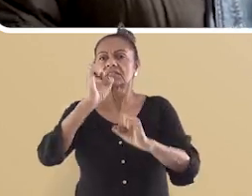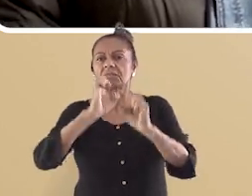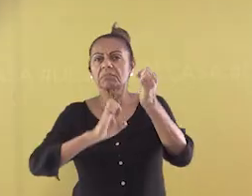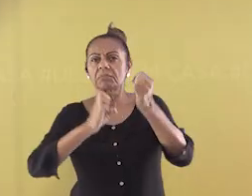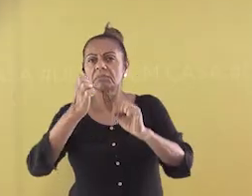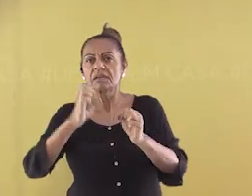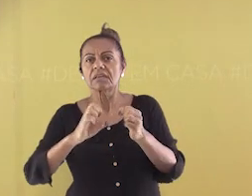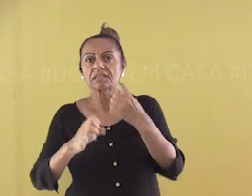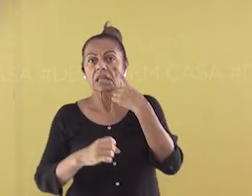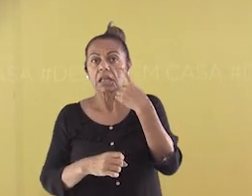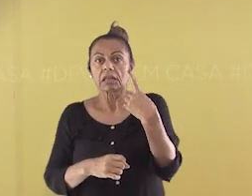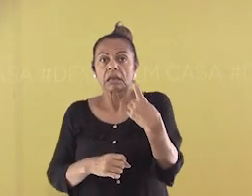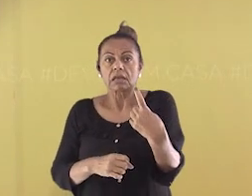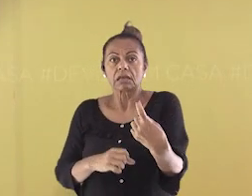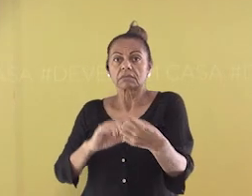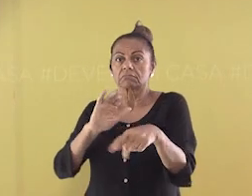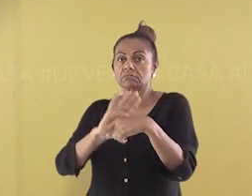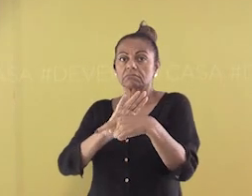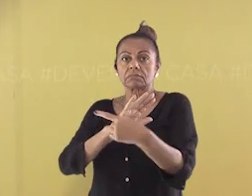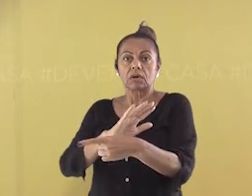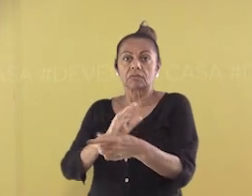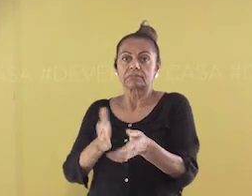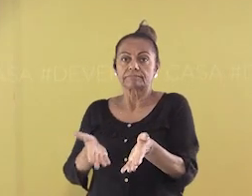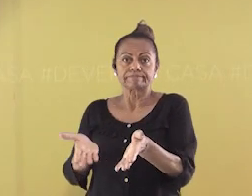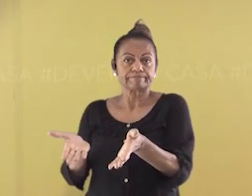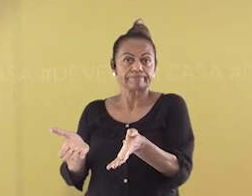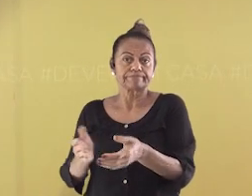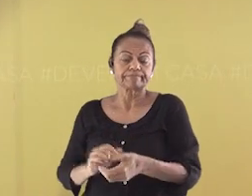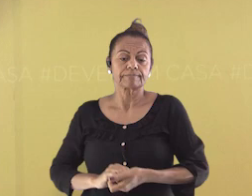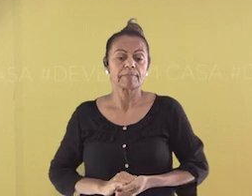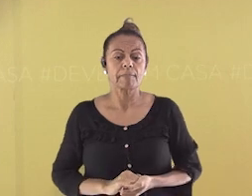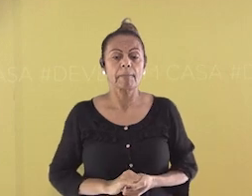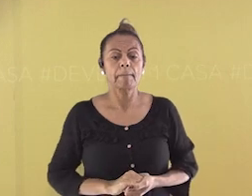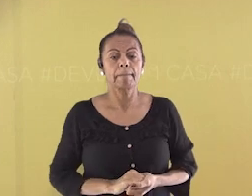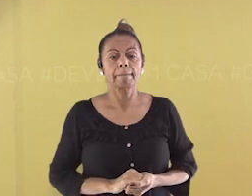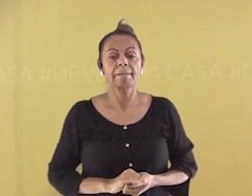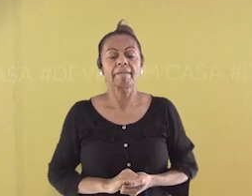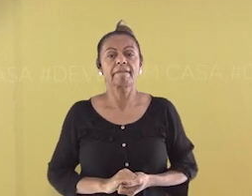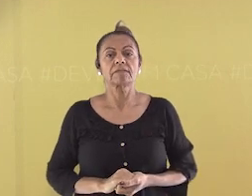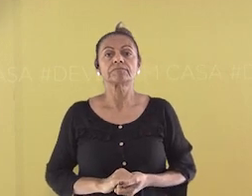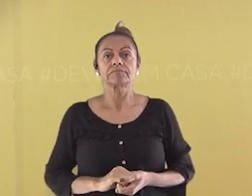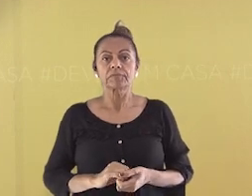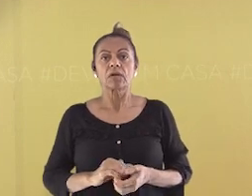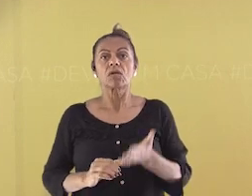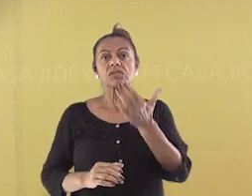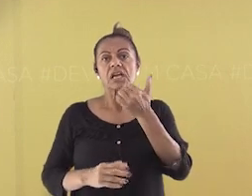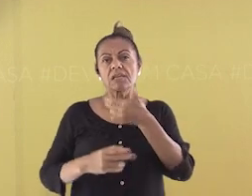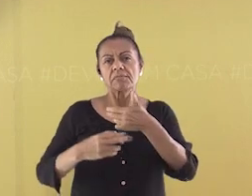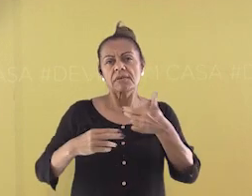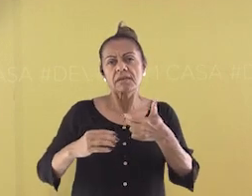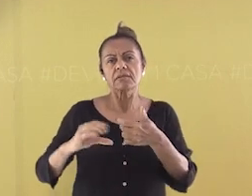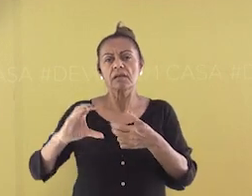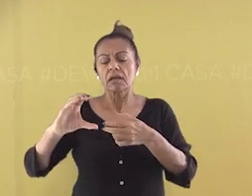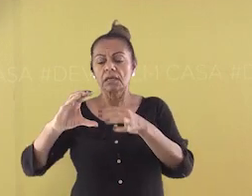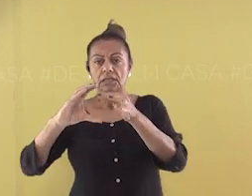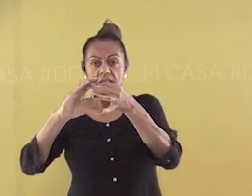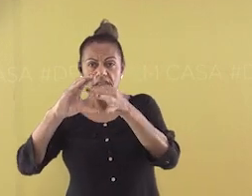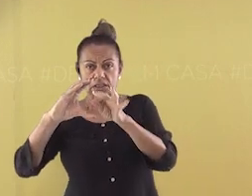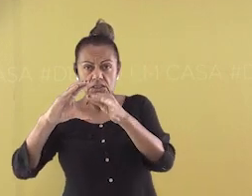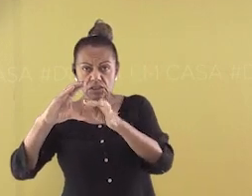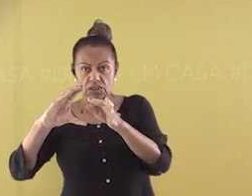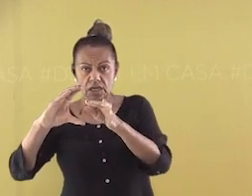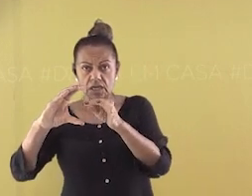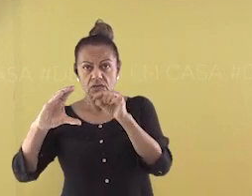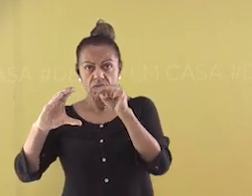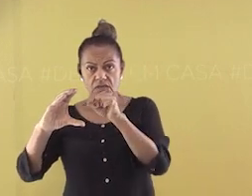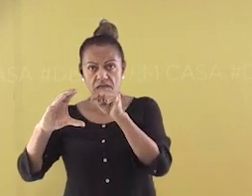empresas. Os alimentos transgênicos são aqueles de origem artificial, ou seja, são produzidos